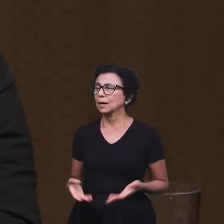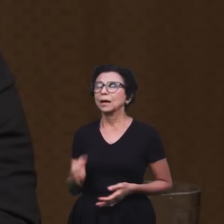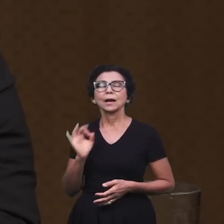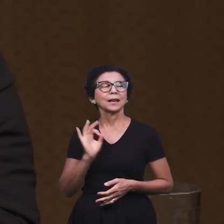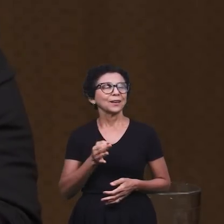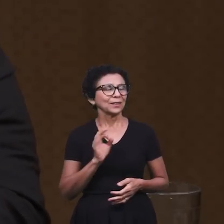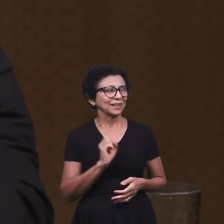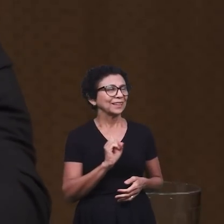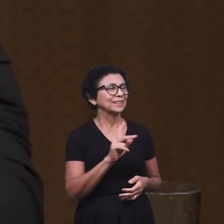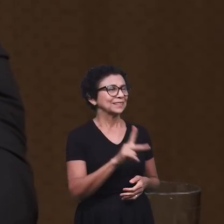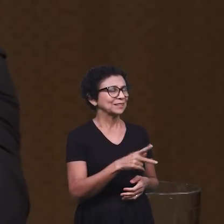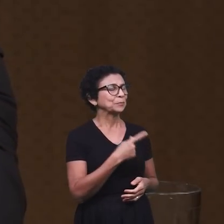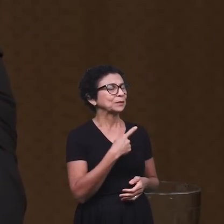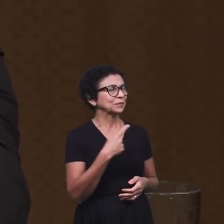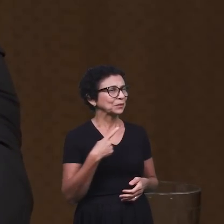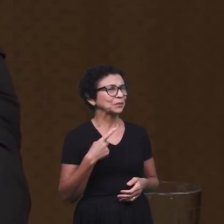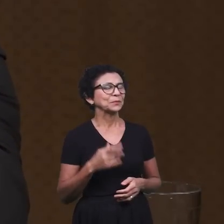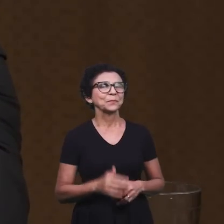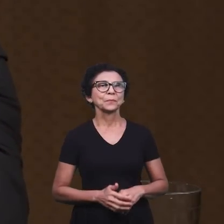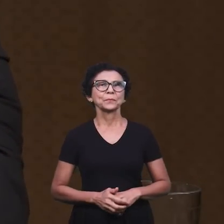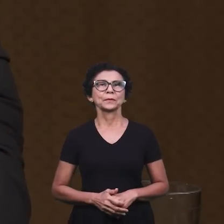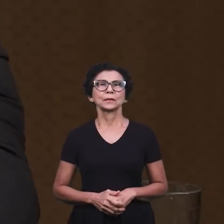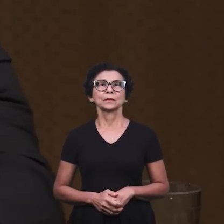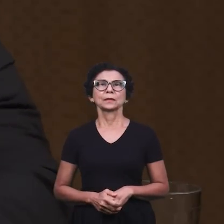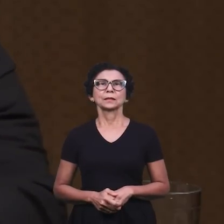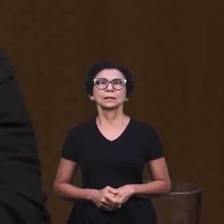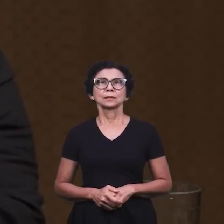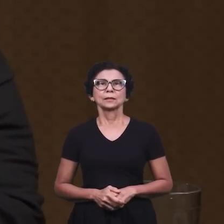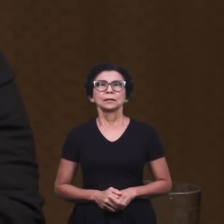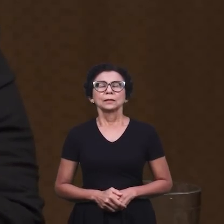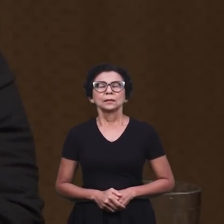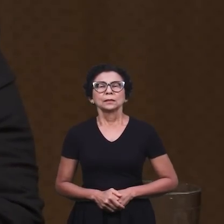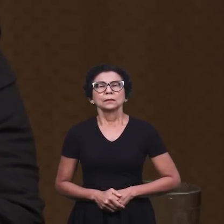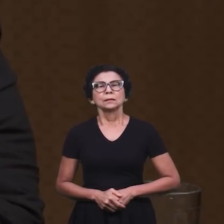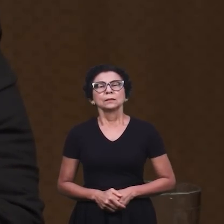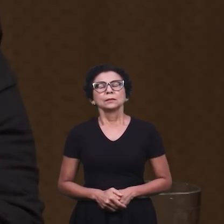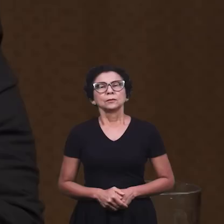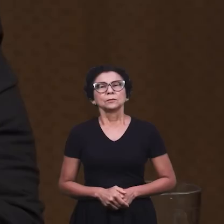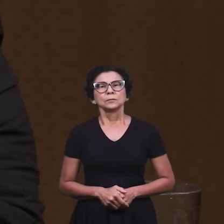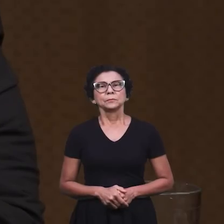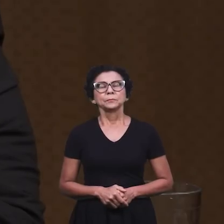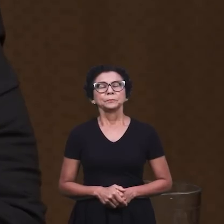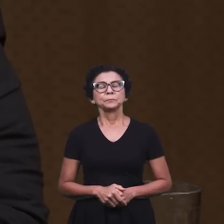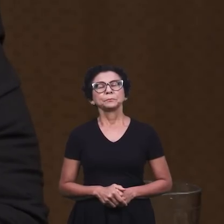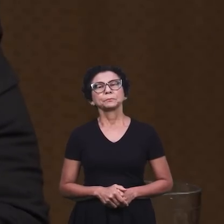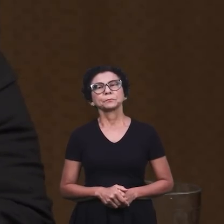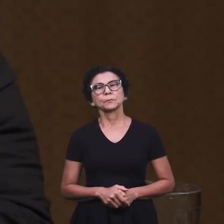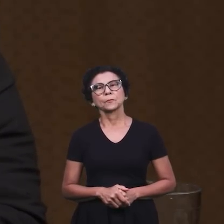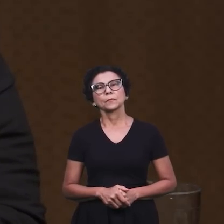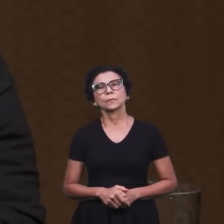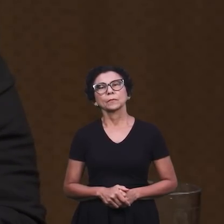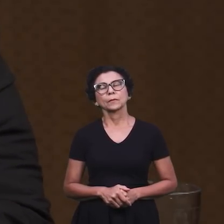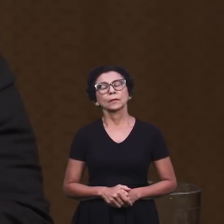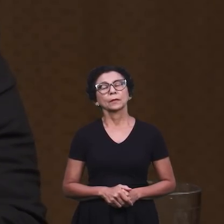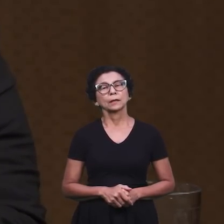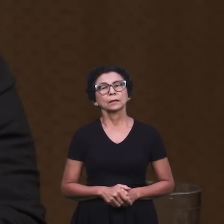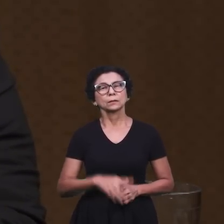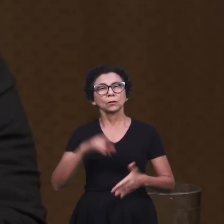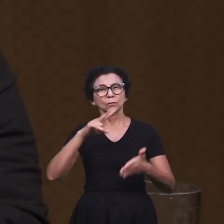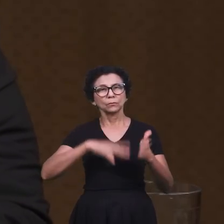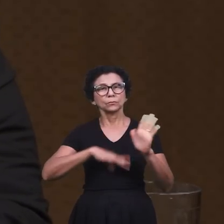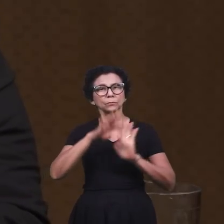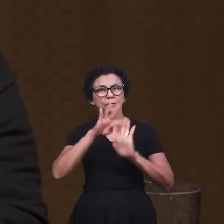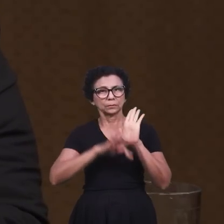Antônio Carlos. Para fundamentar a nossa participação a esse respeito, concernente a esse tópico, eu vou ler aqui o